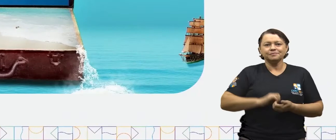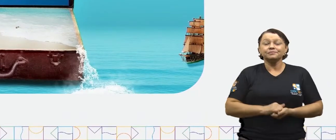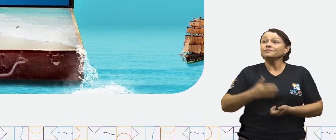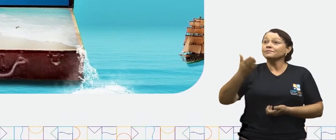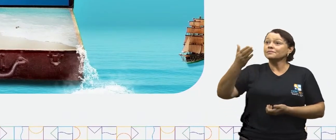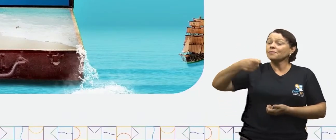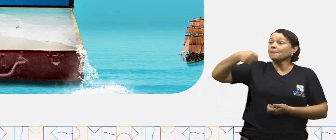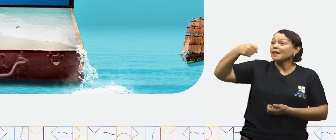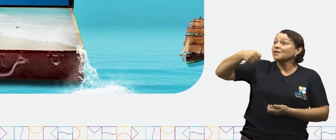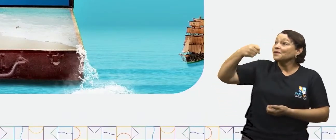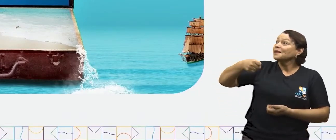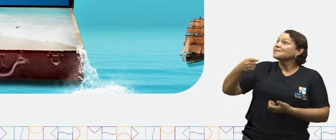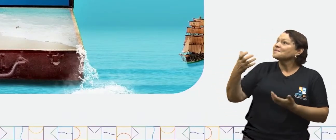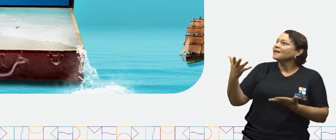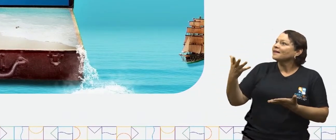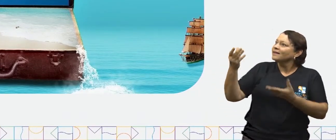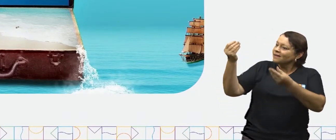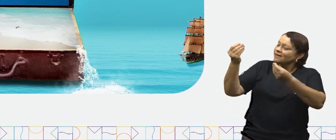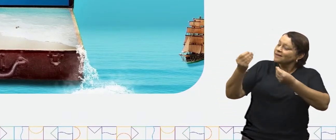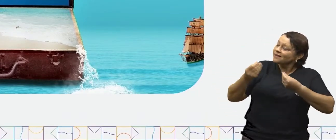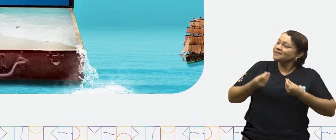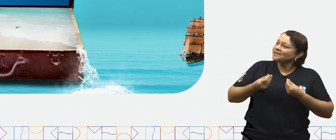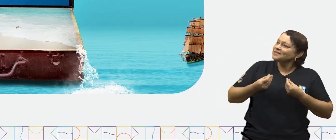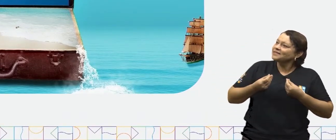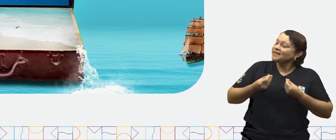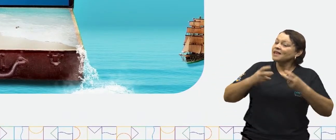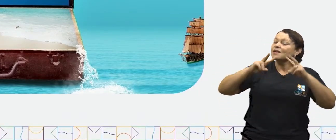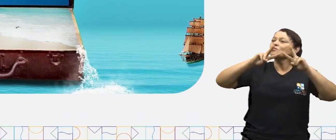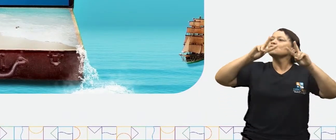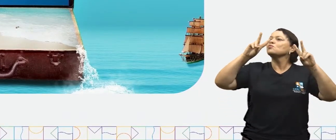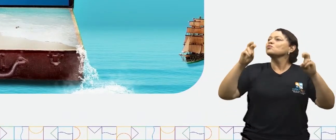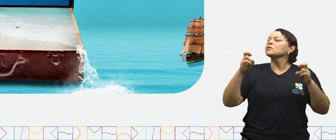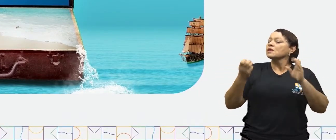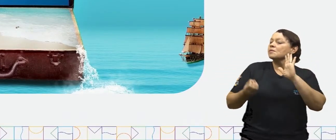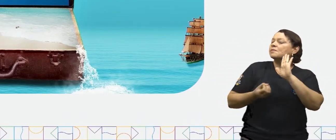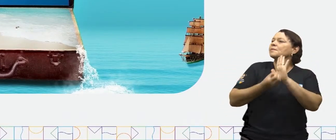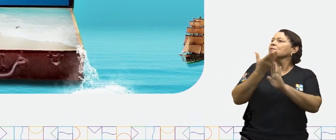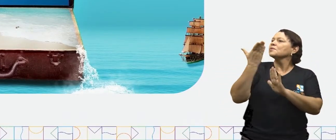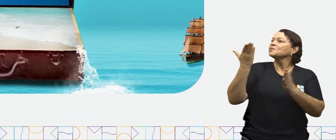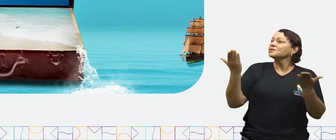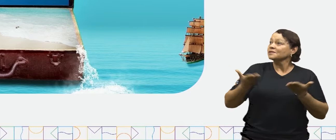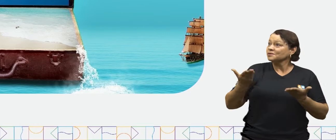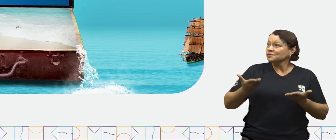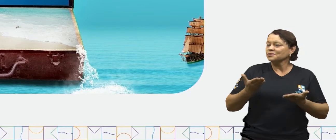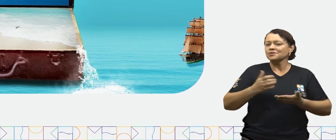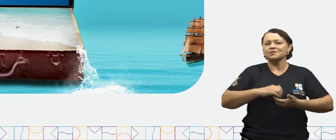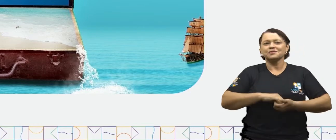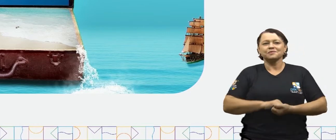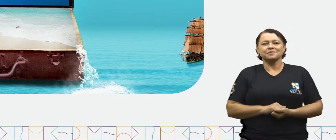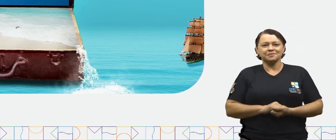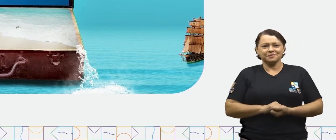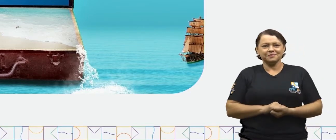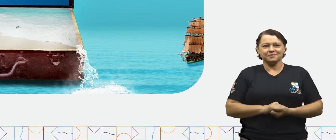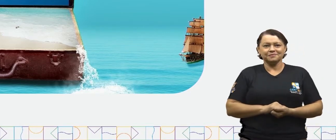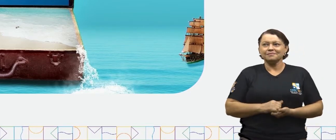Dona Maleta da Imaginação, dê-nos um tema para a produção.